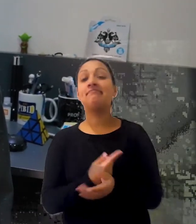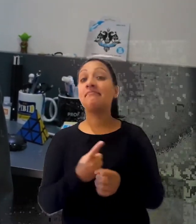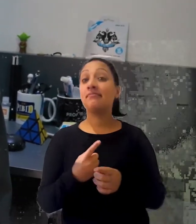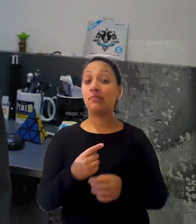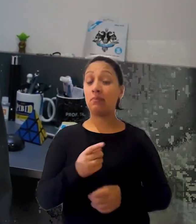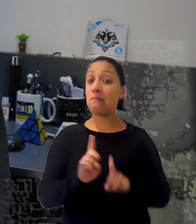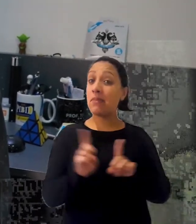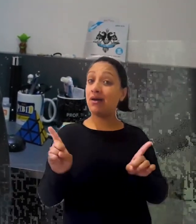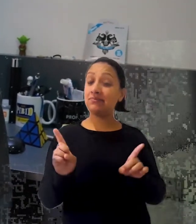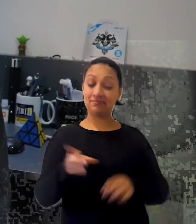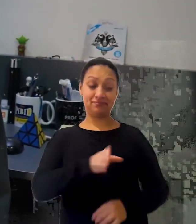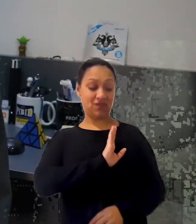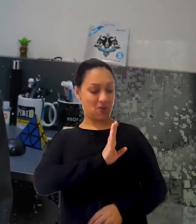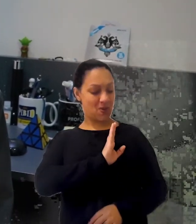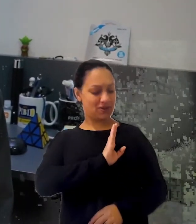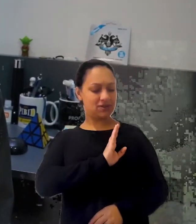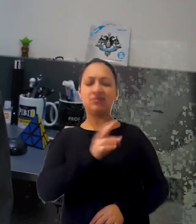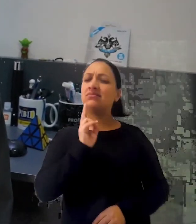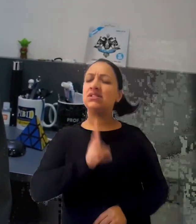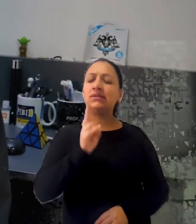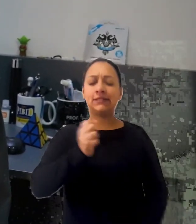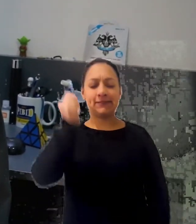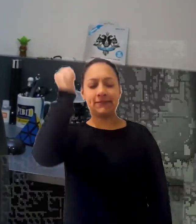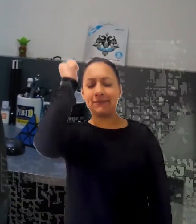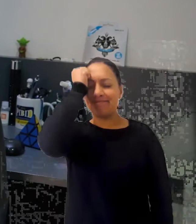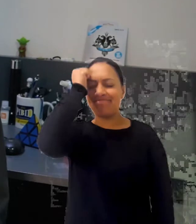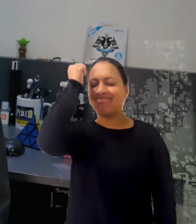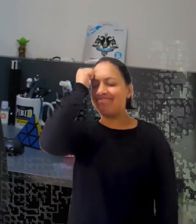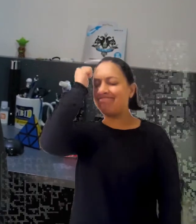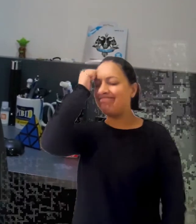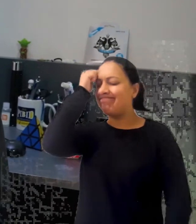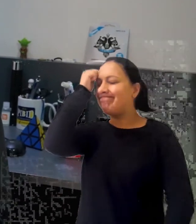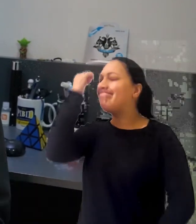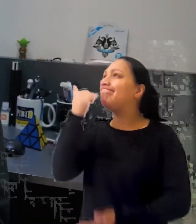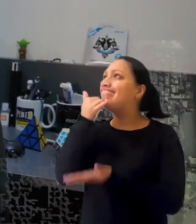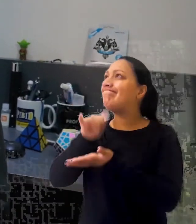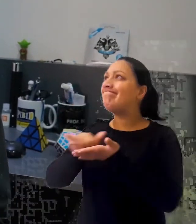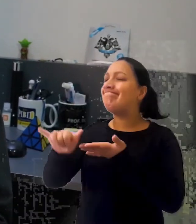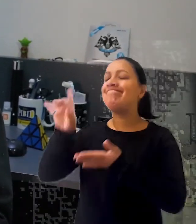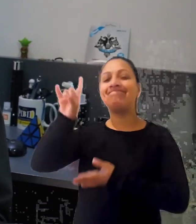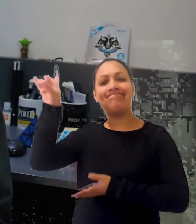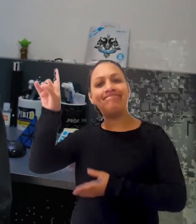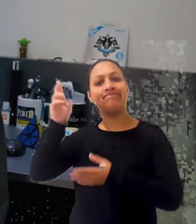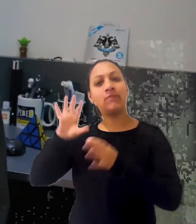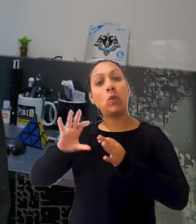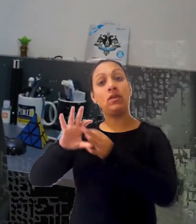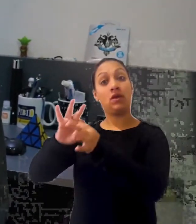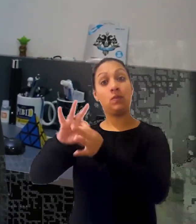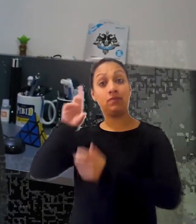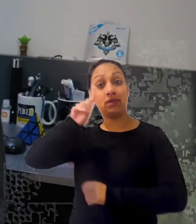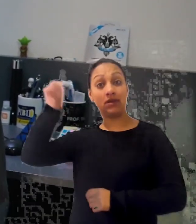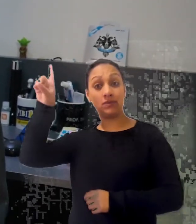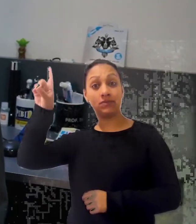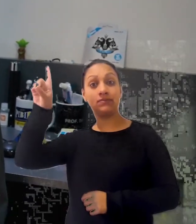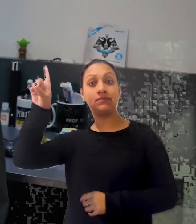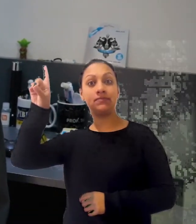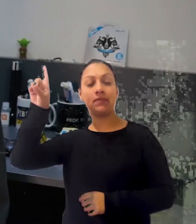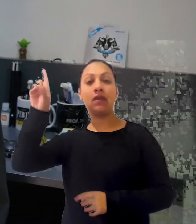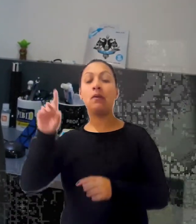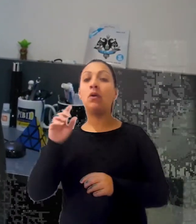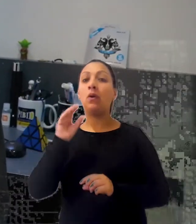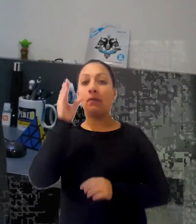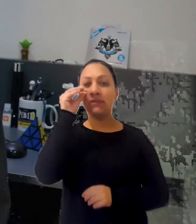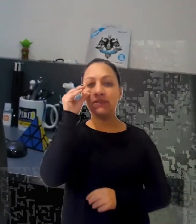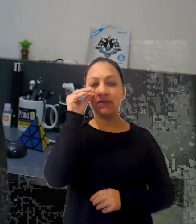errou. Mas o seu coração sempre estava em constante arrependimento, em sempre constância comunhão com Deus. Mas nós